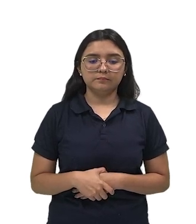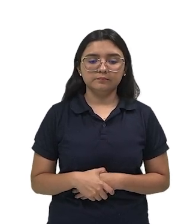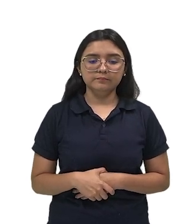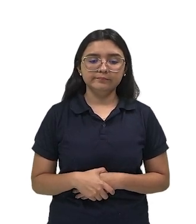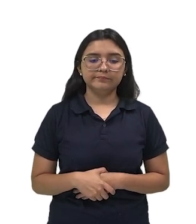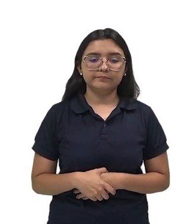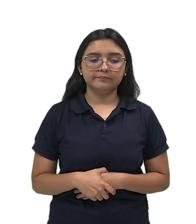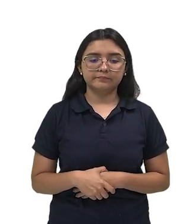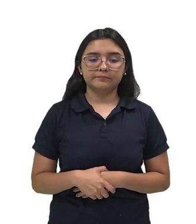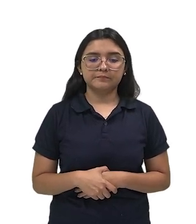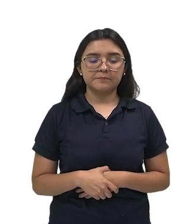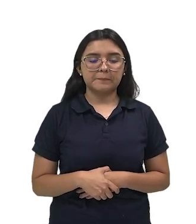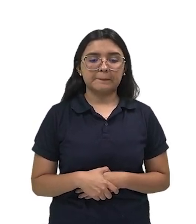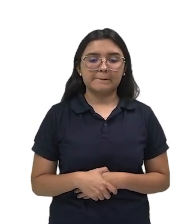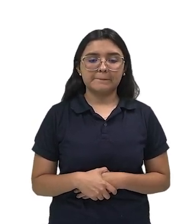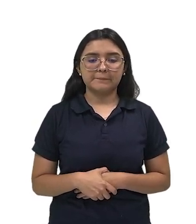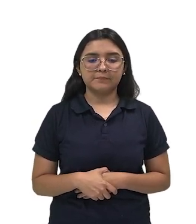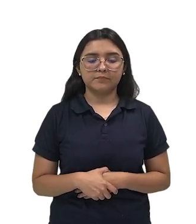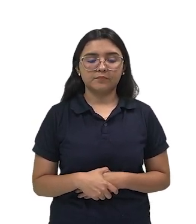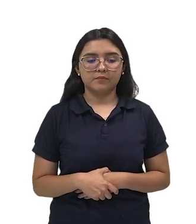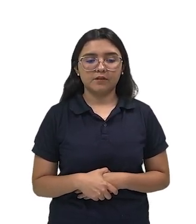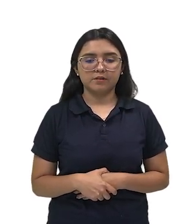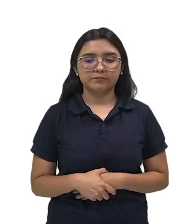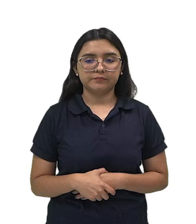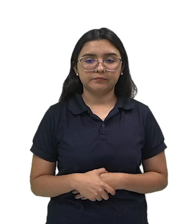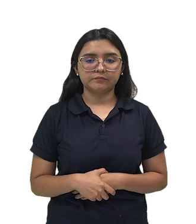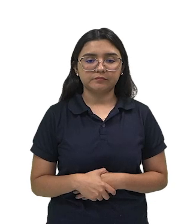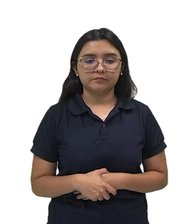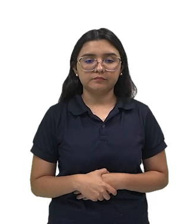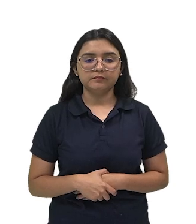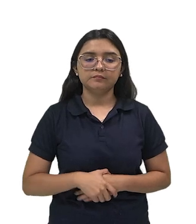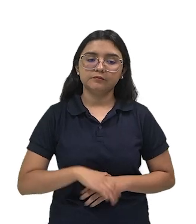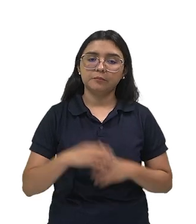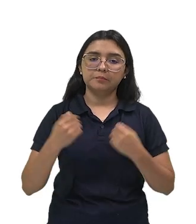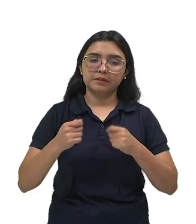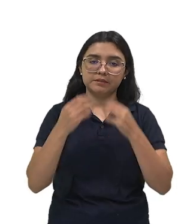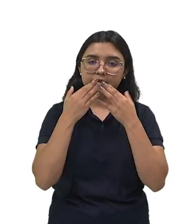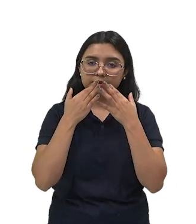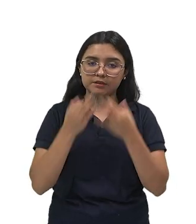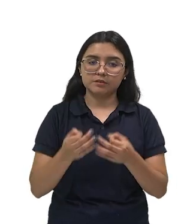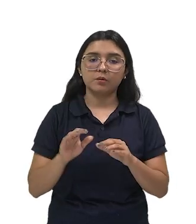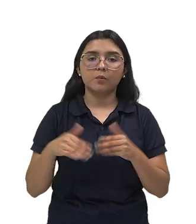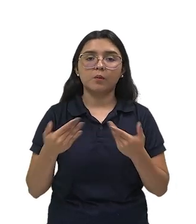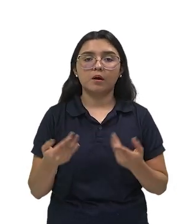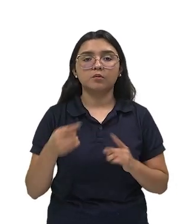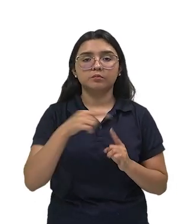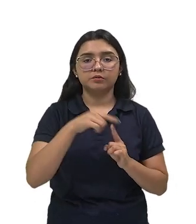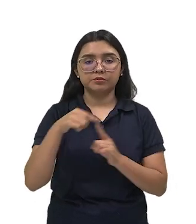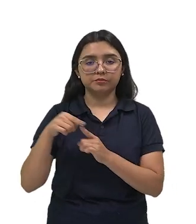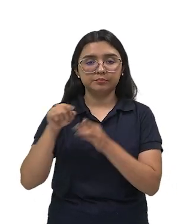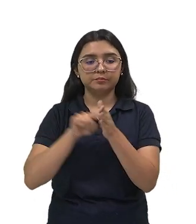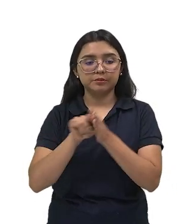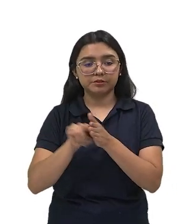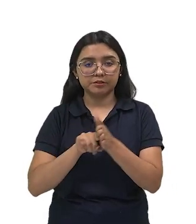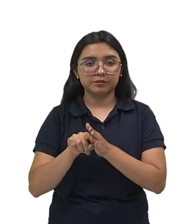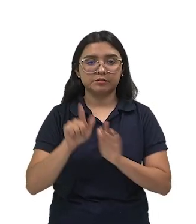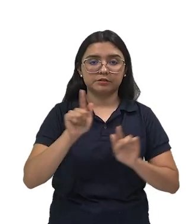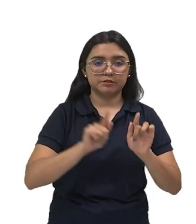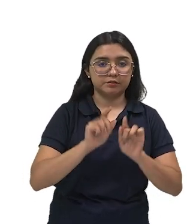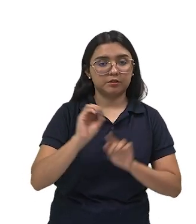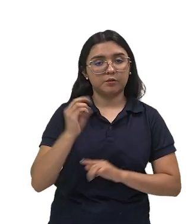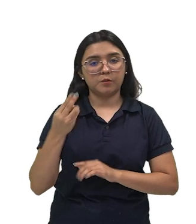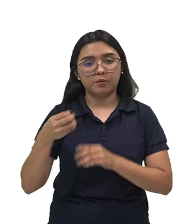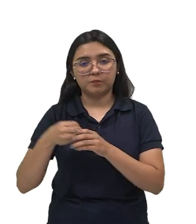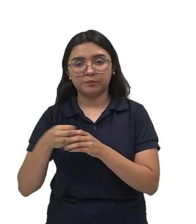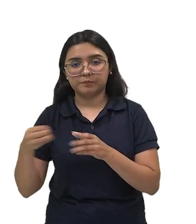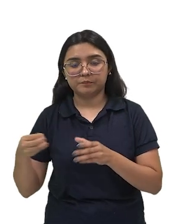Então, uma coisa aqui eu já tenho que estar atento, é com relação ao tipo de pesquisa,